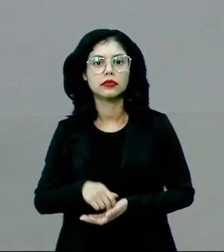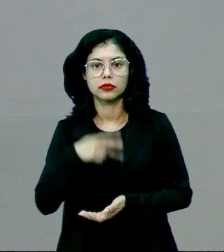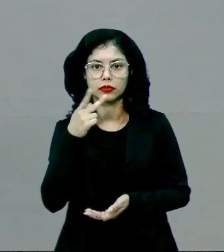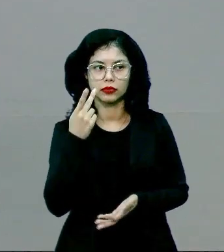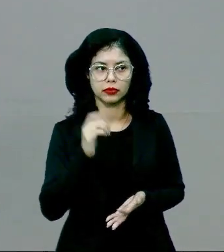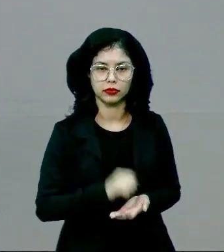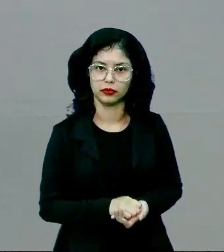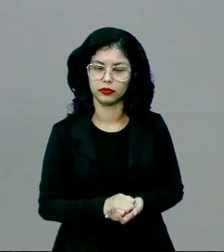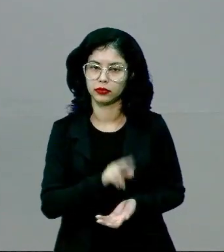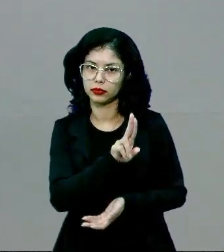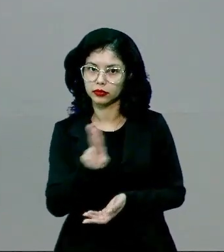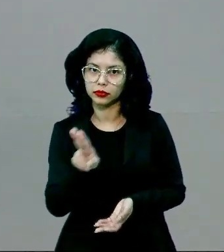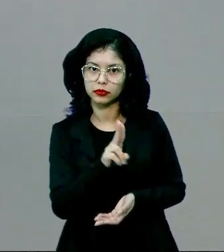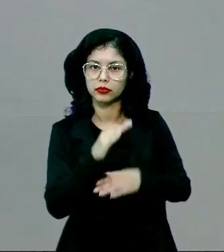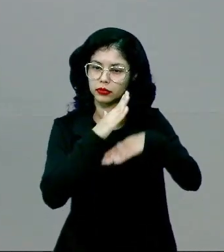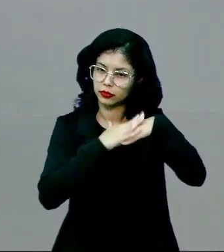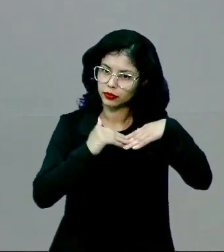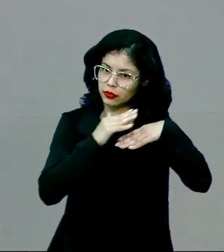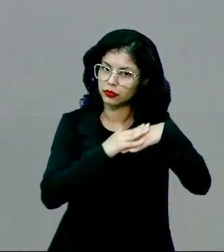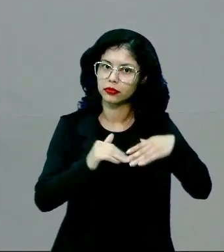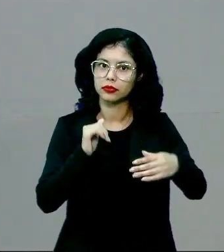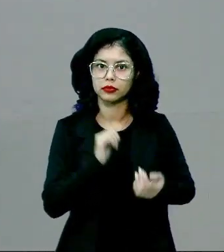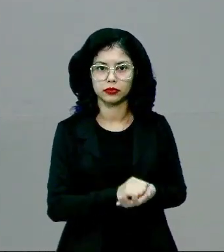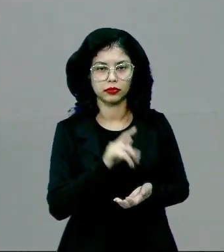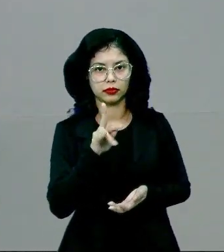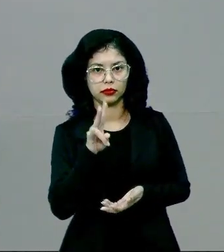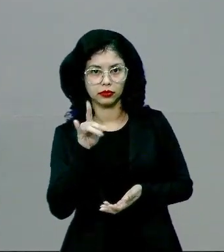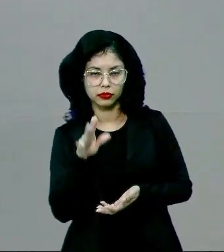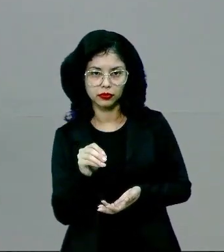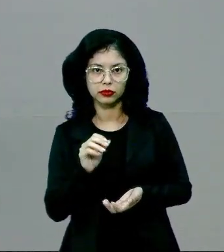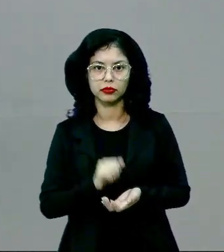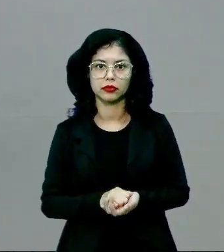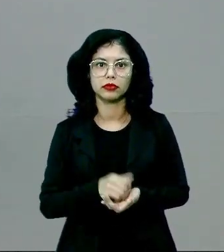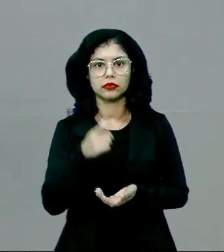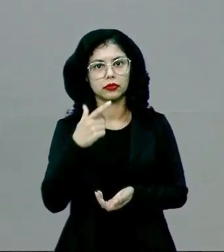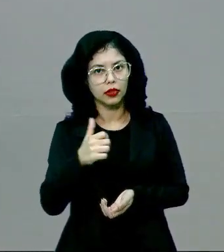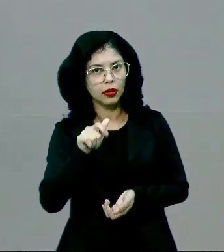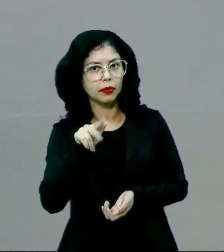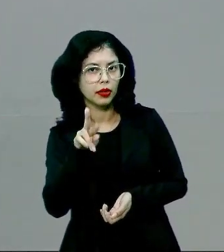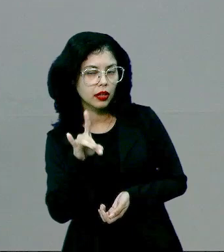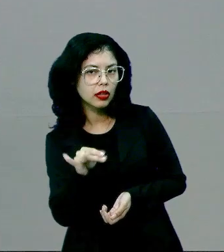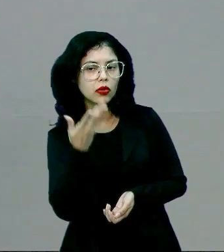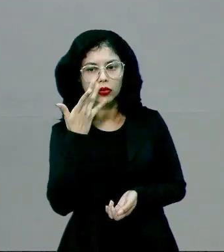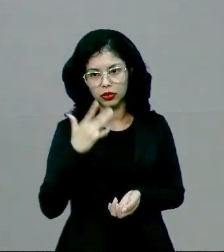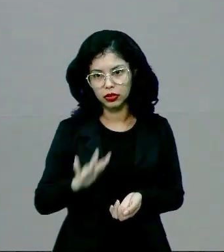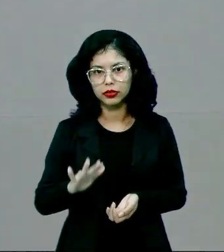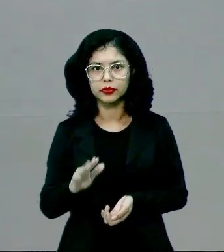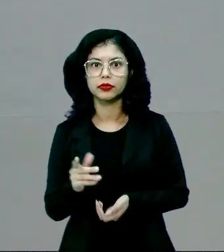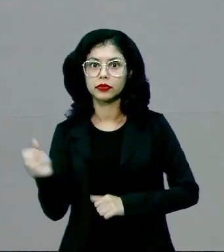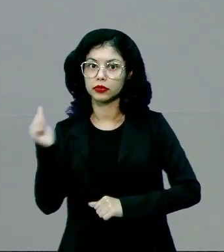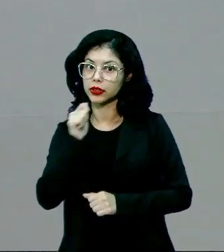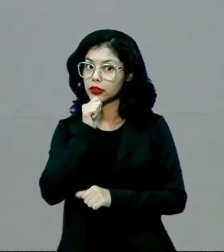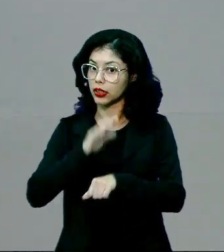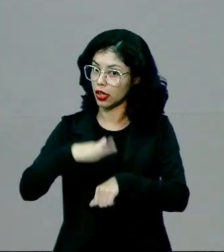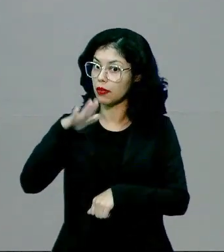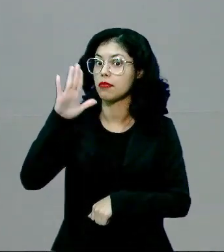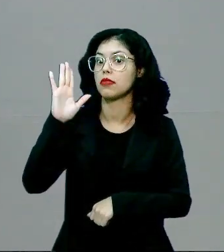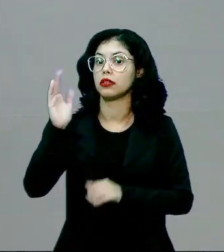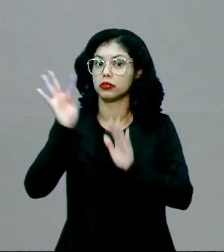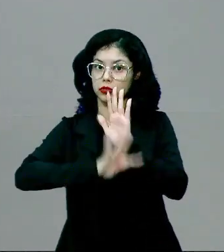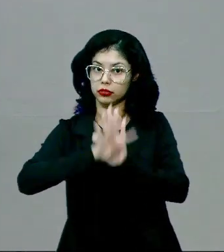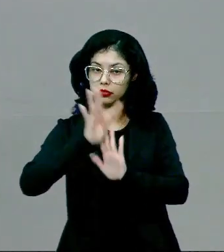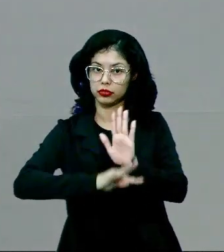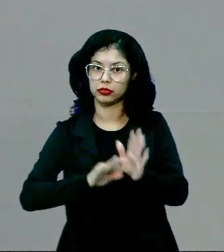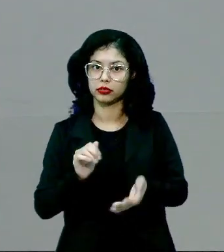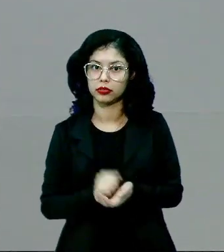dizer que ele era chamado carinhosamente de George e que esse era o seu apelido da infância eu tô indo além do texto tô fazendo